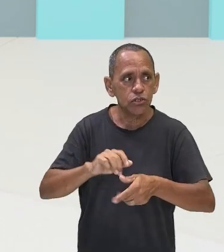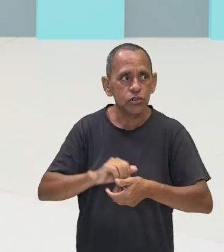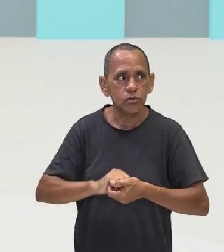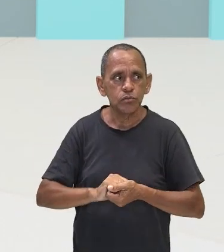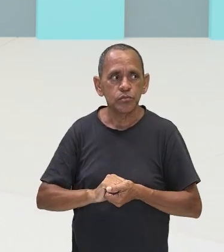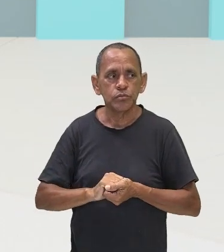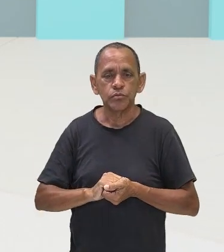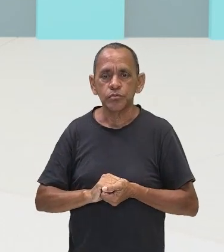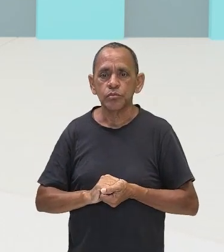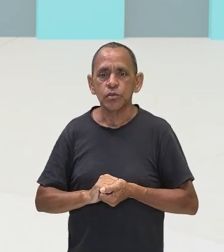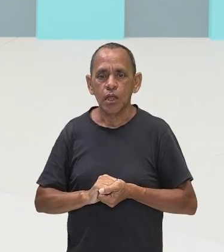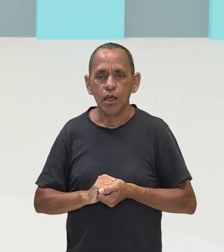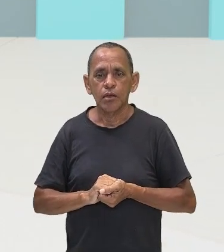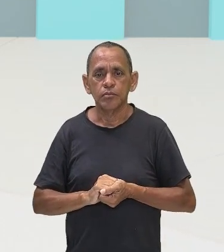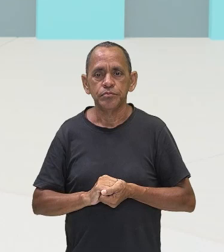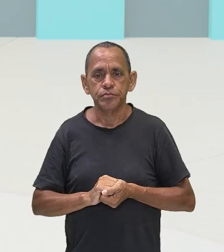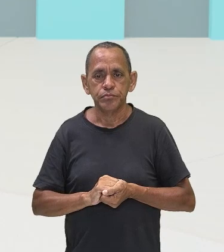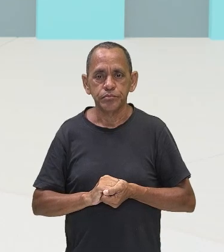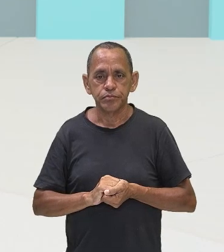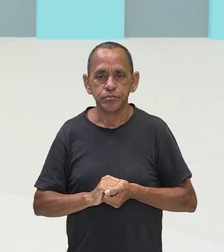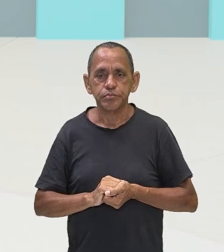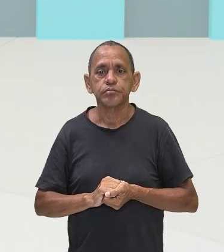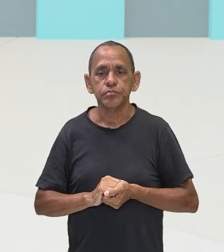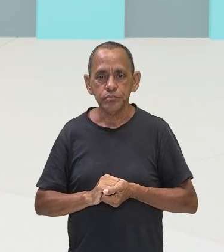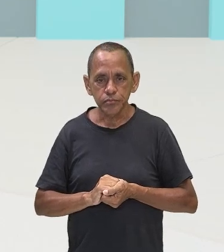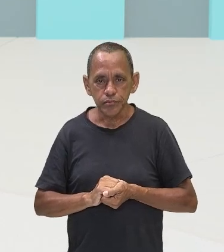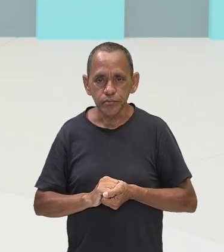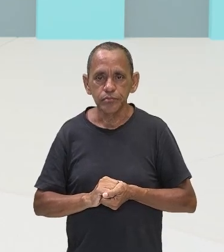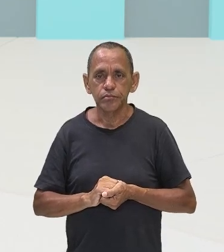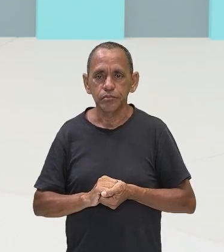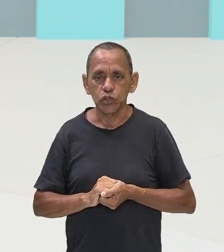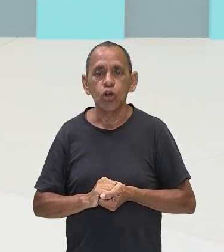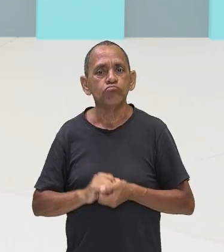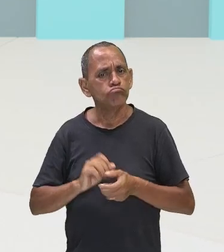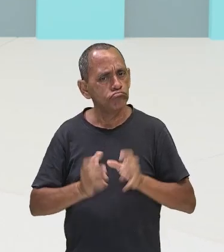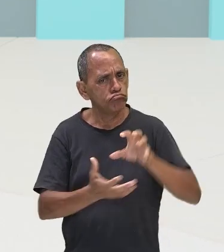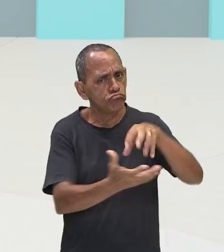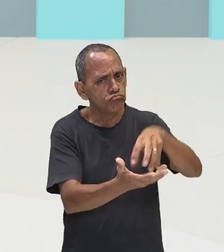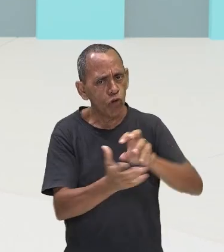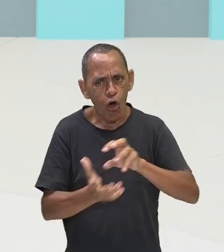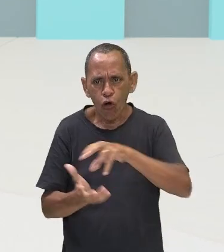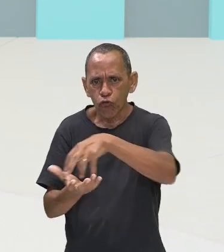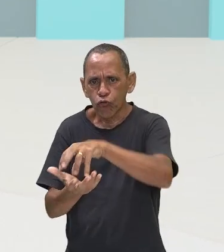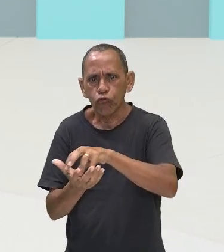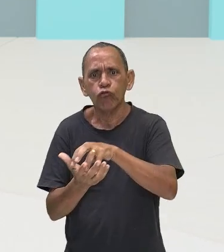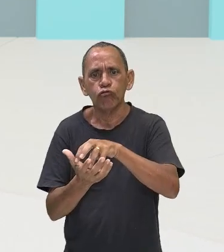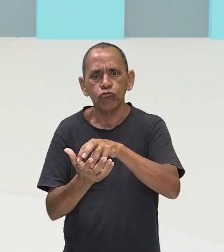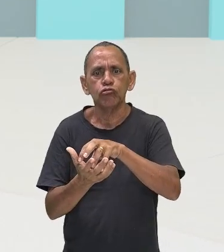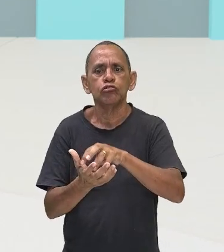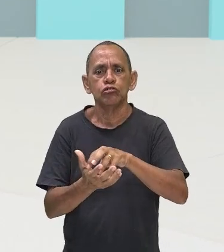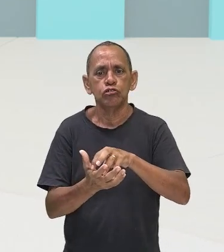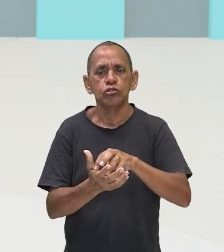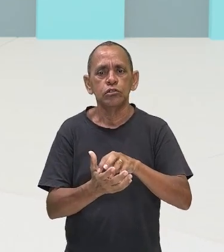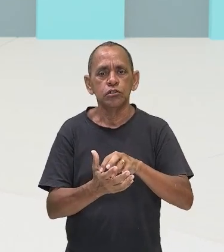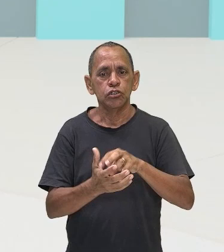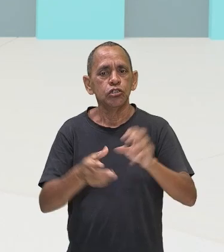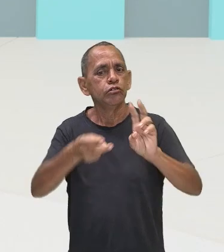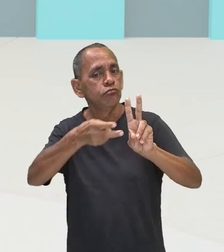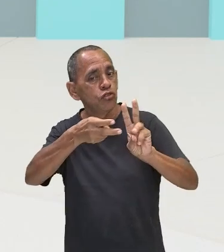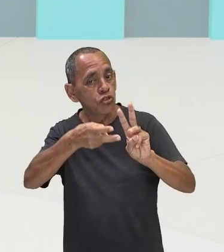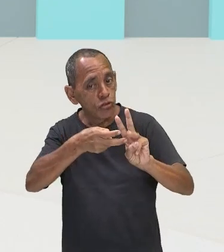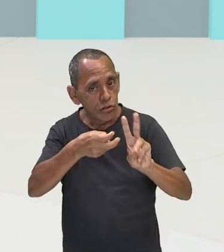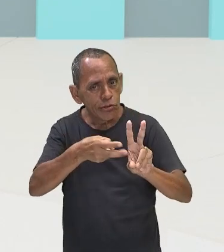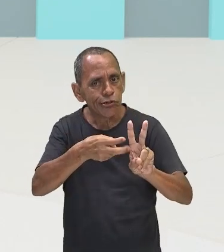linguagens distintas, não é, gente? Se nós pensarmos, por exemplo, nos povos indígenas, são muitas filosofias, a gente acha que eles são um povo só,